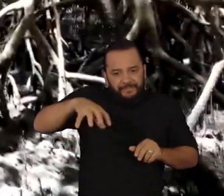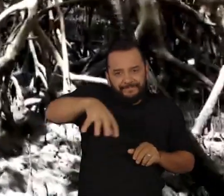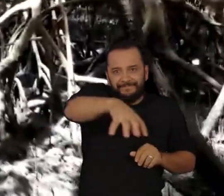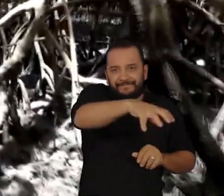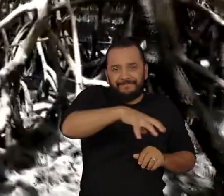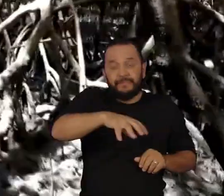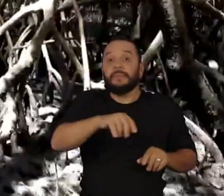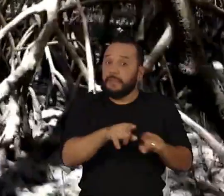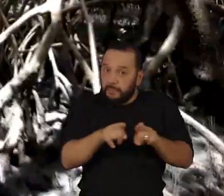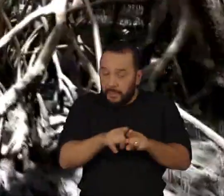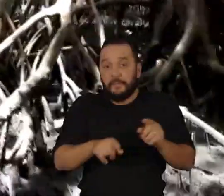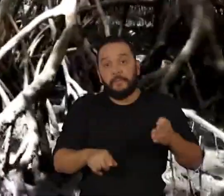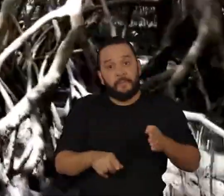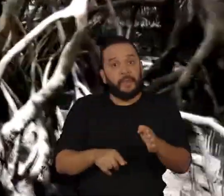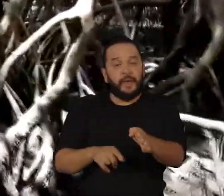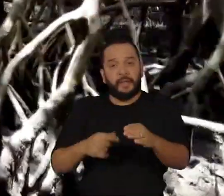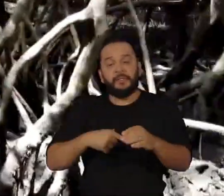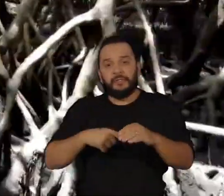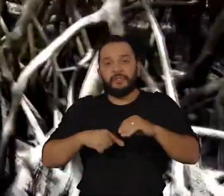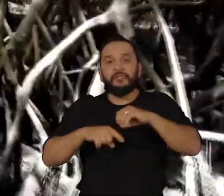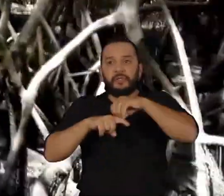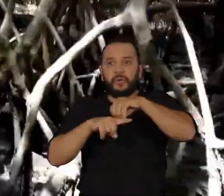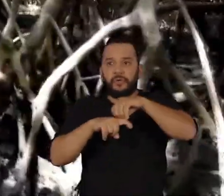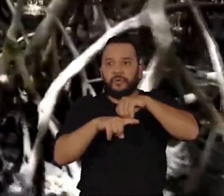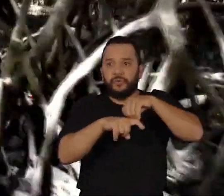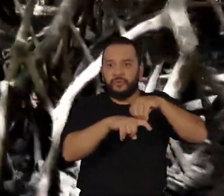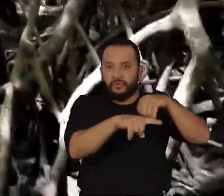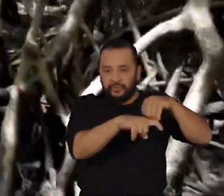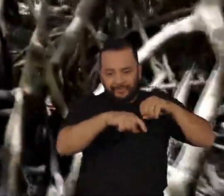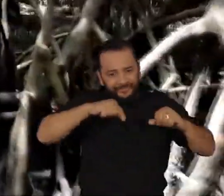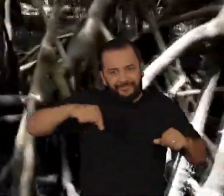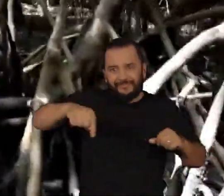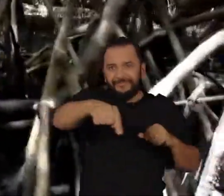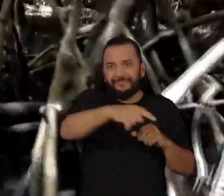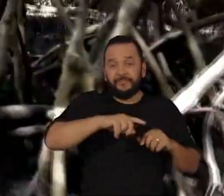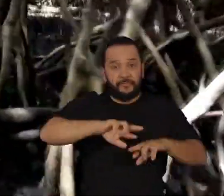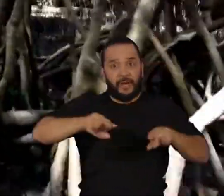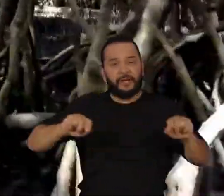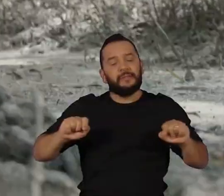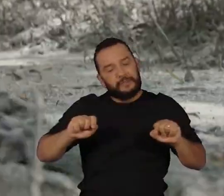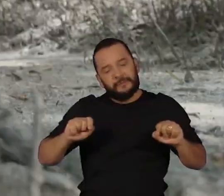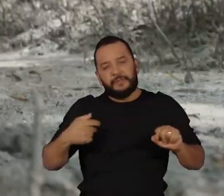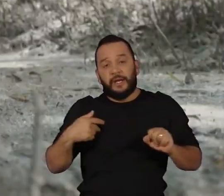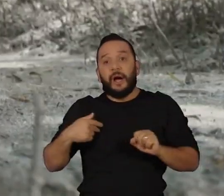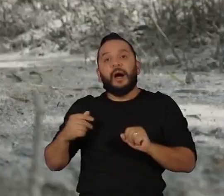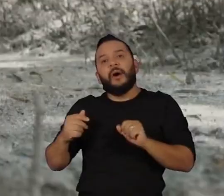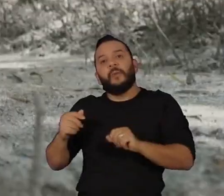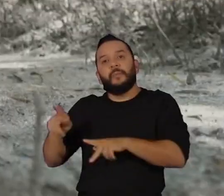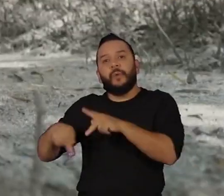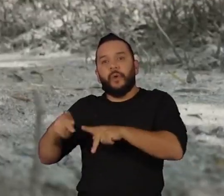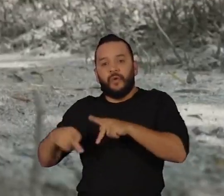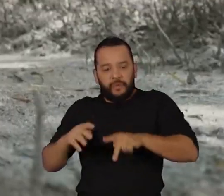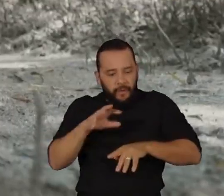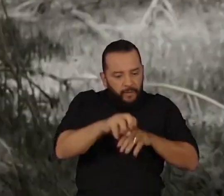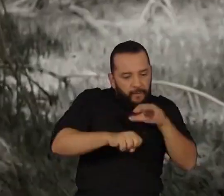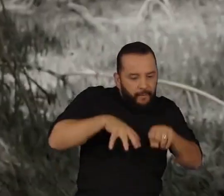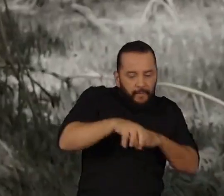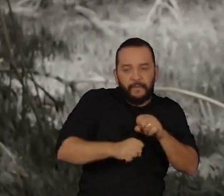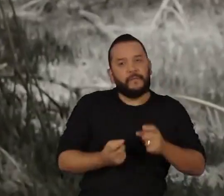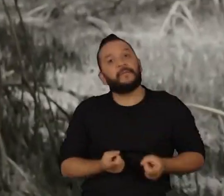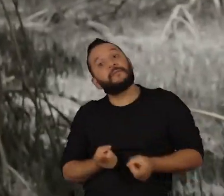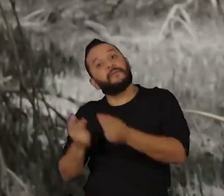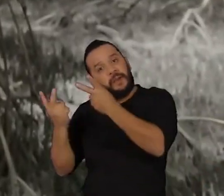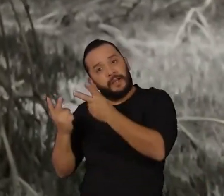de peixes, mariscos e crustáceos, fonte de renda das comunidades locais. Entre os países